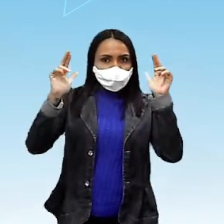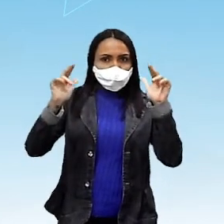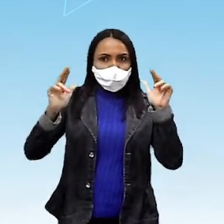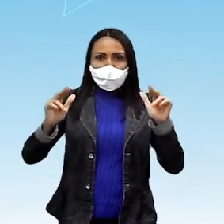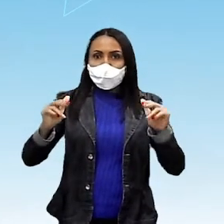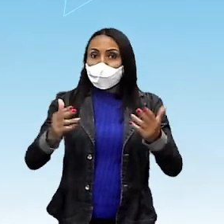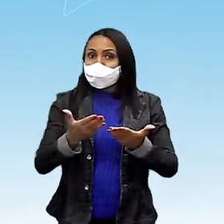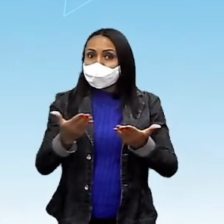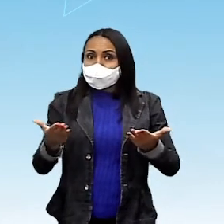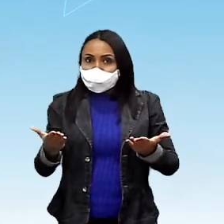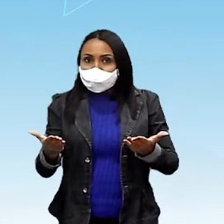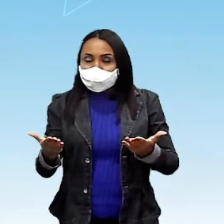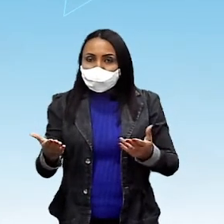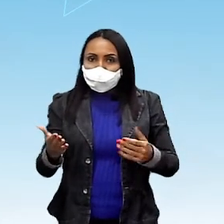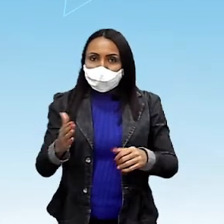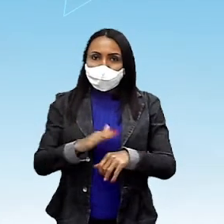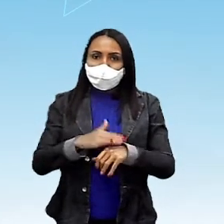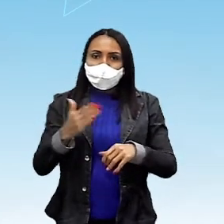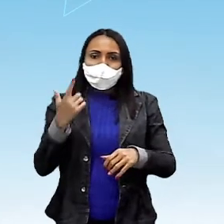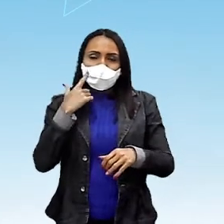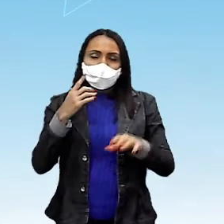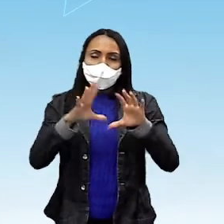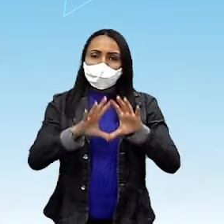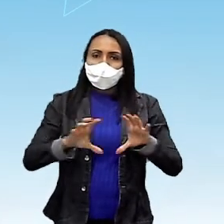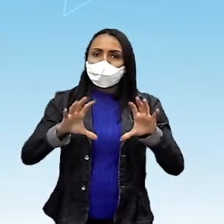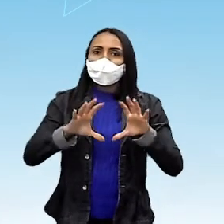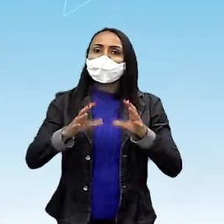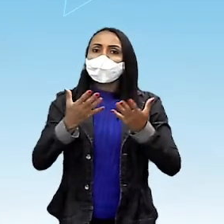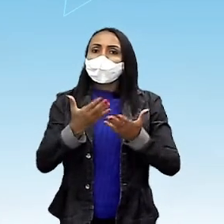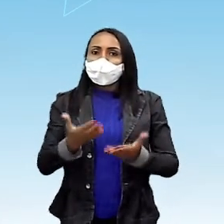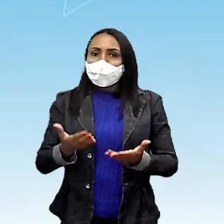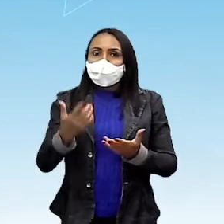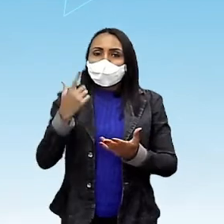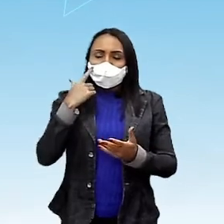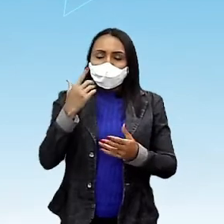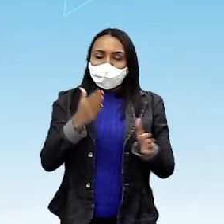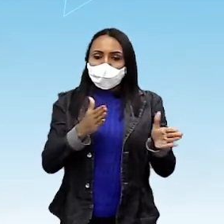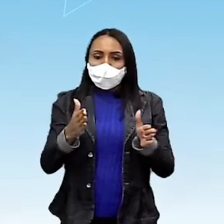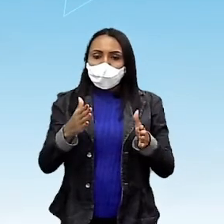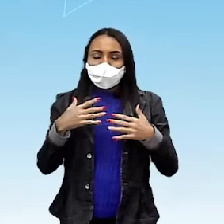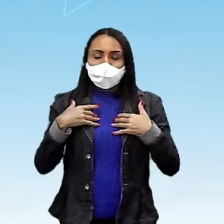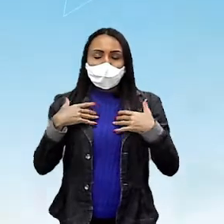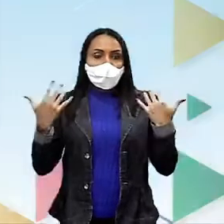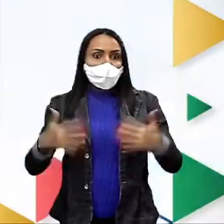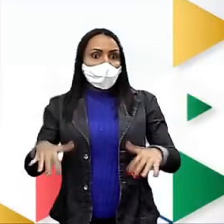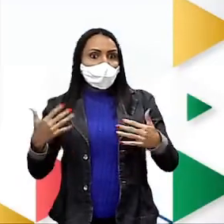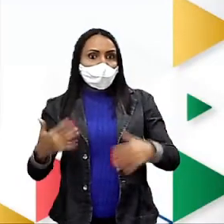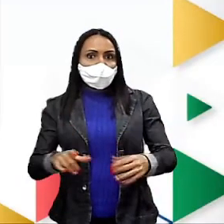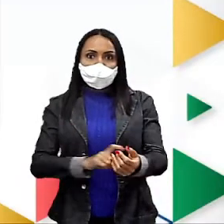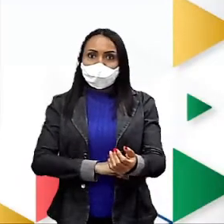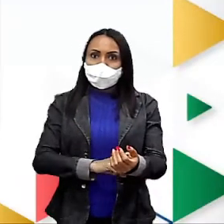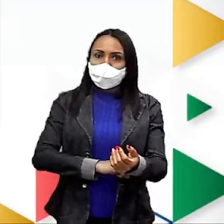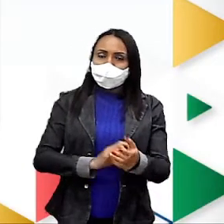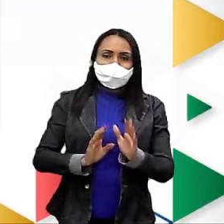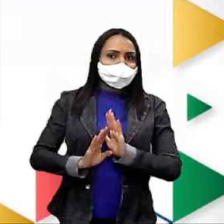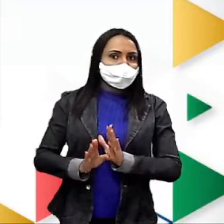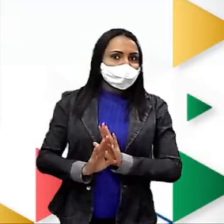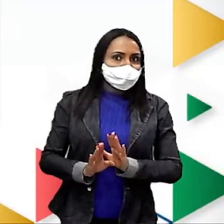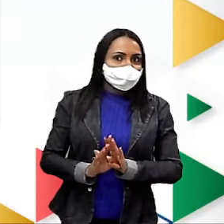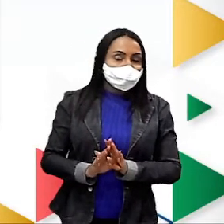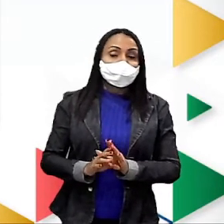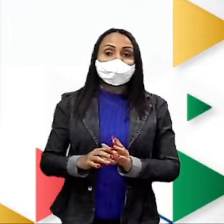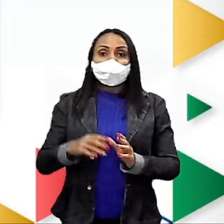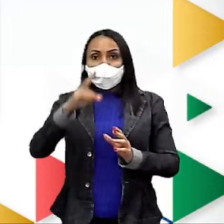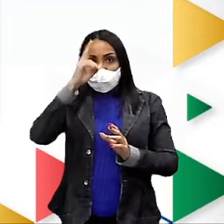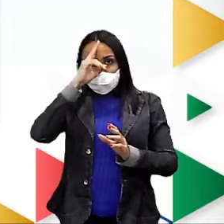situação, aliás, mais confortável, para não ser aquele momento tenso. E lembrar que sempre ser avaliado